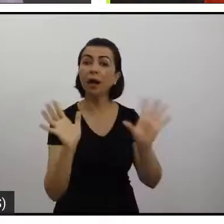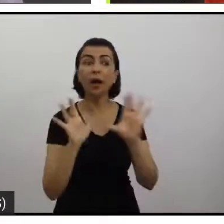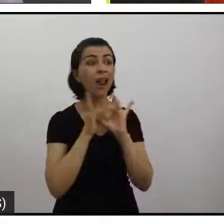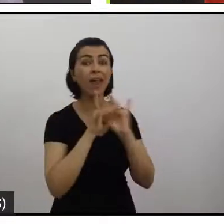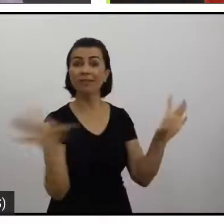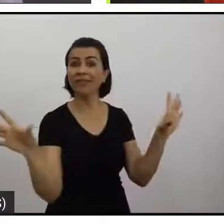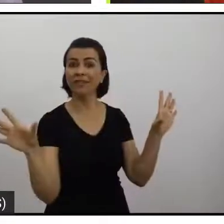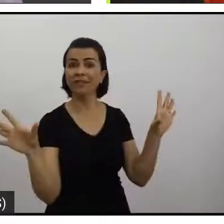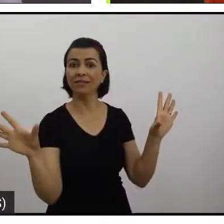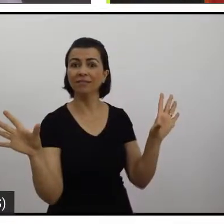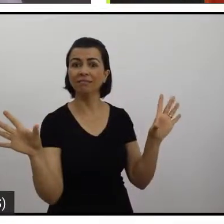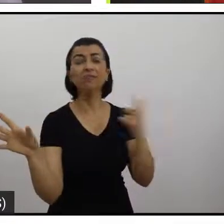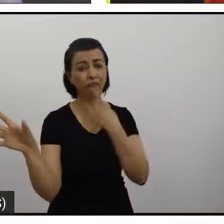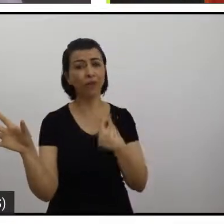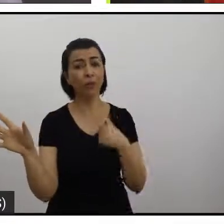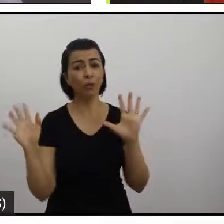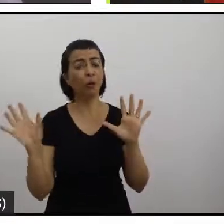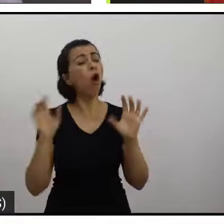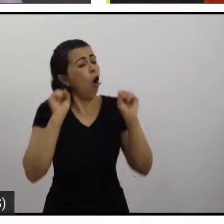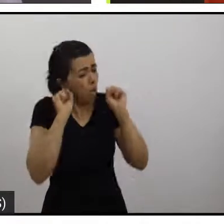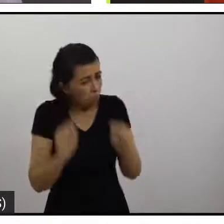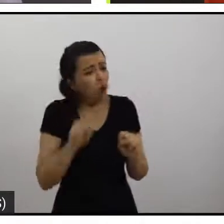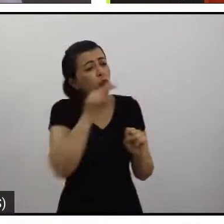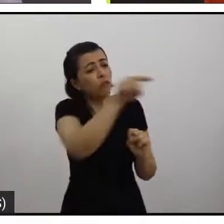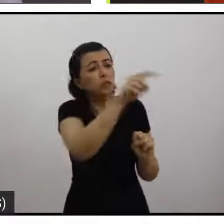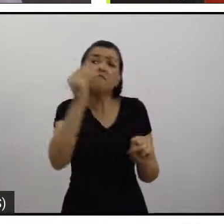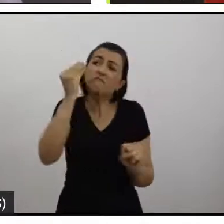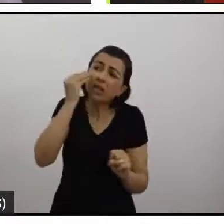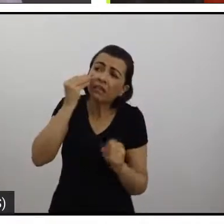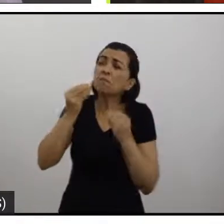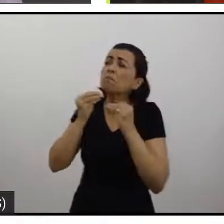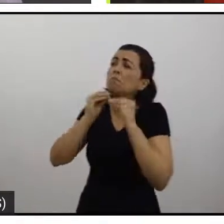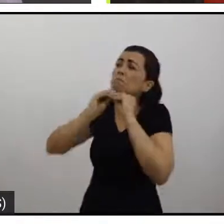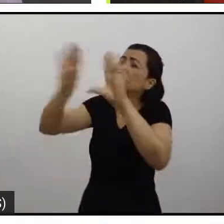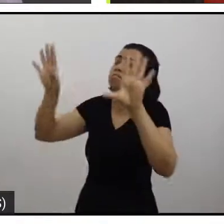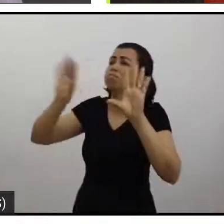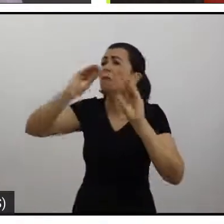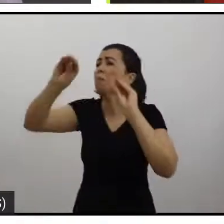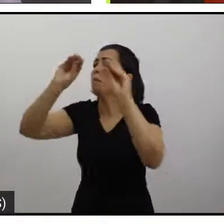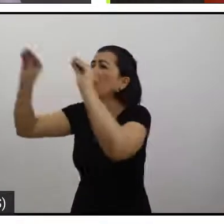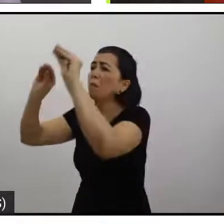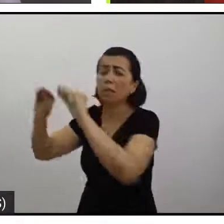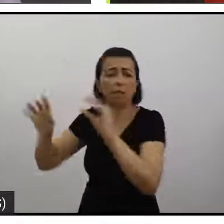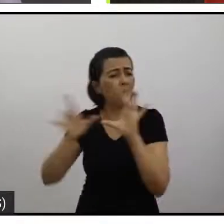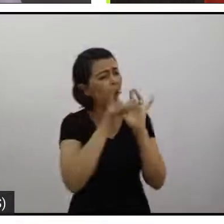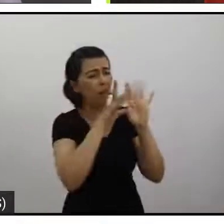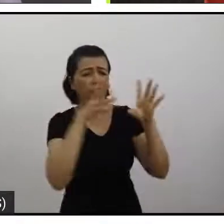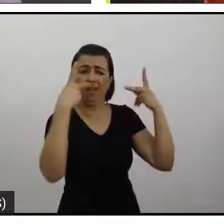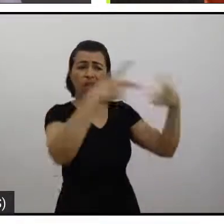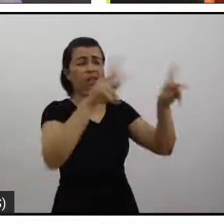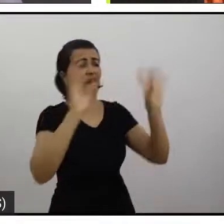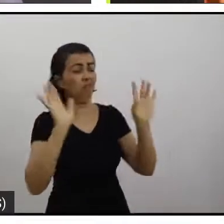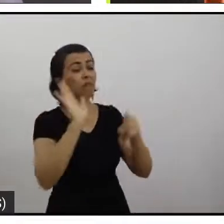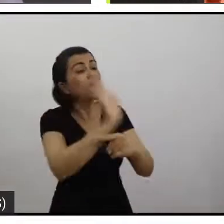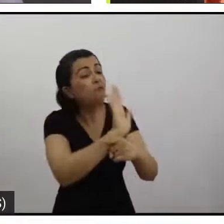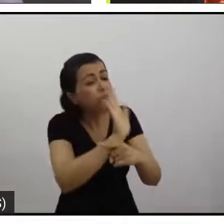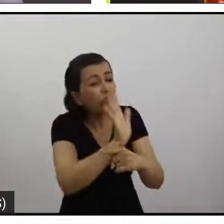dessa série. E aí eu fiz um documentário também, eu chamei, mas sei lá como chamar